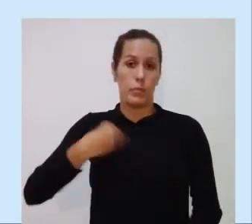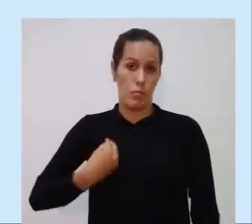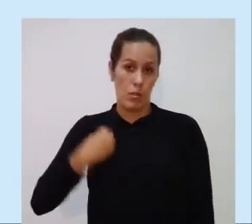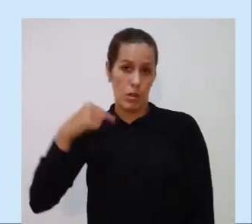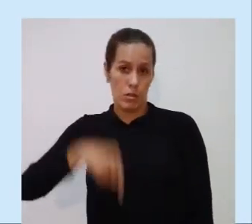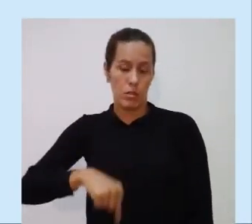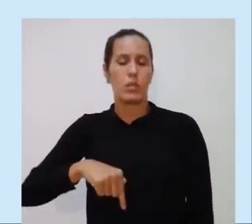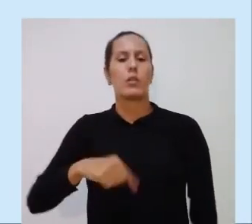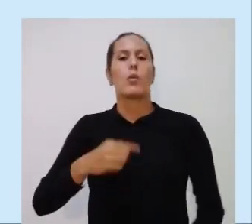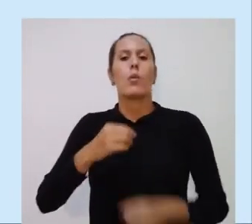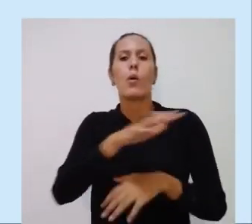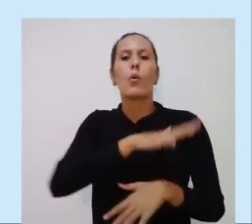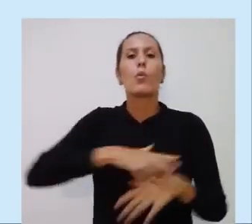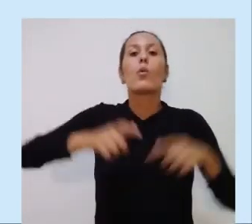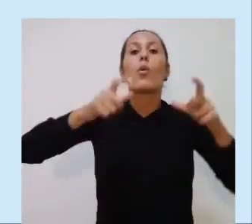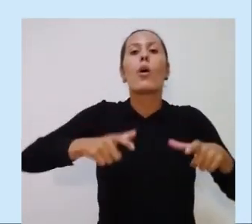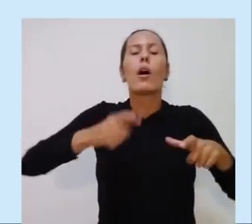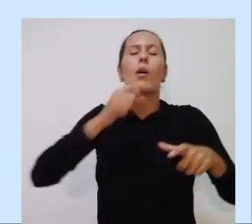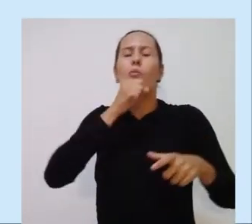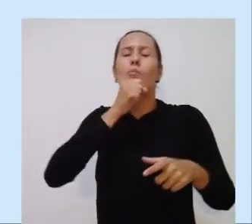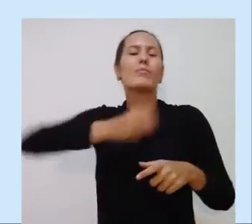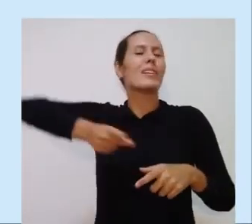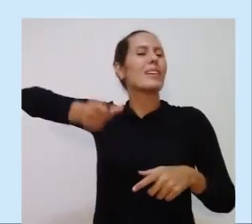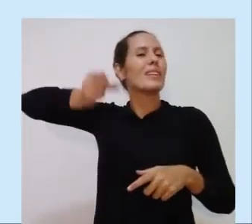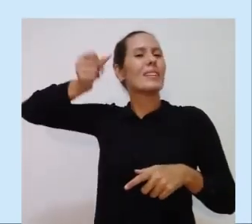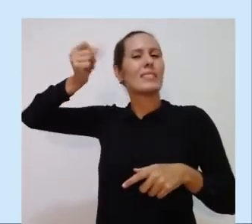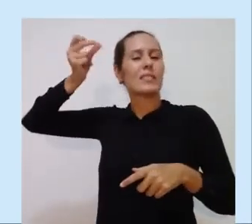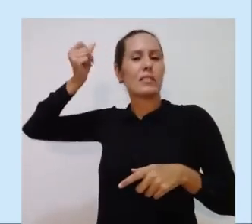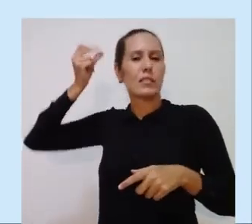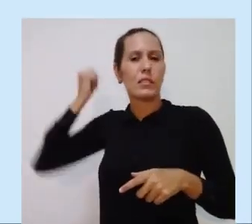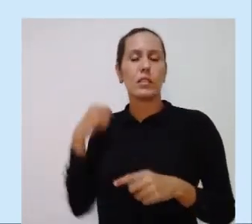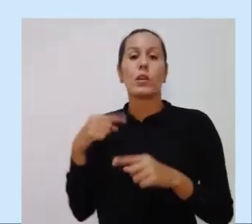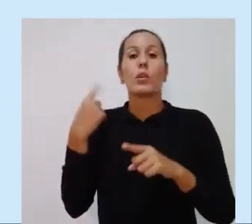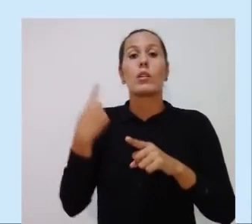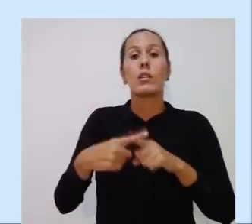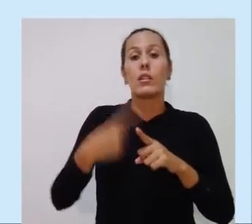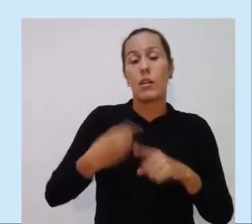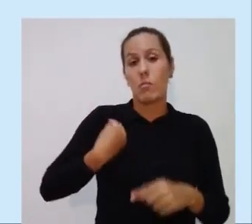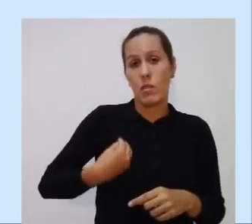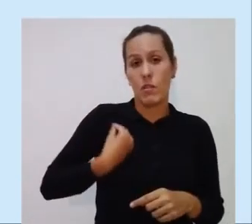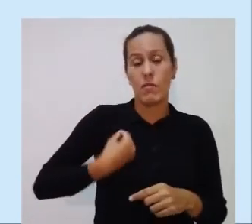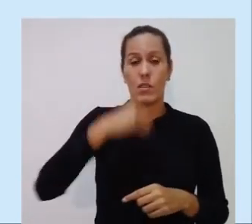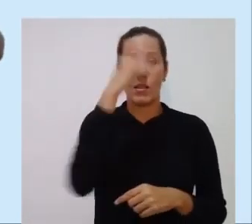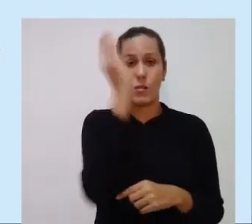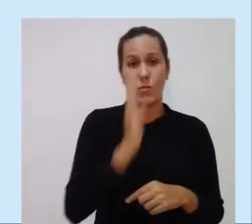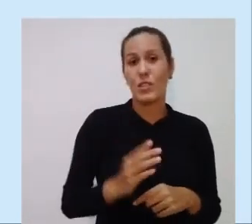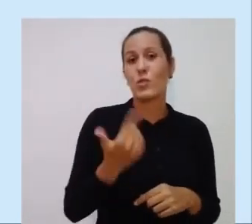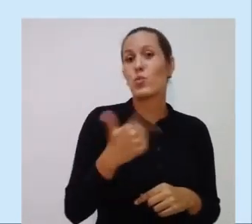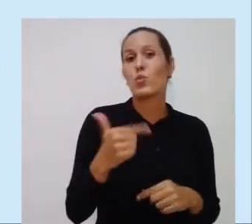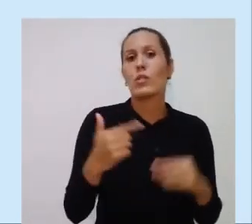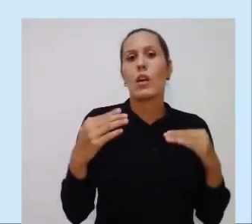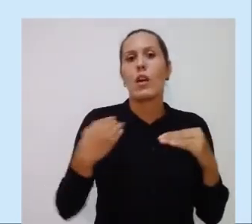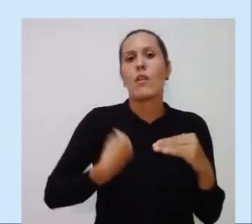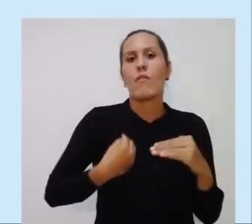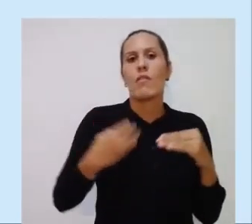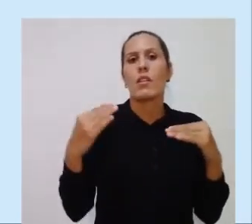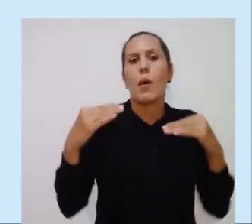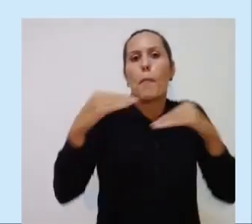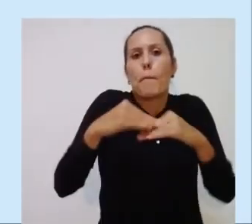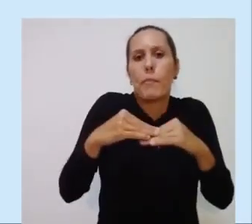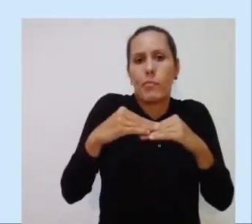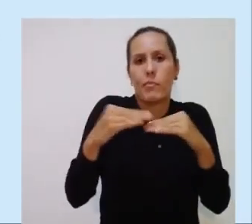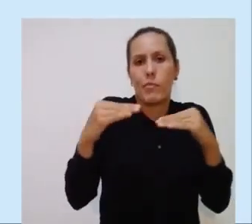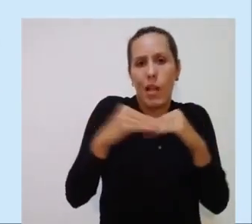região bastante antiga, certo? E o Brasil também não está no limite das placas. Vocês lembram, eu falei para vocês lá no início, nas porções